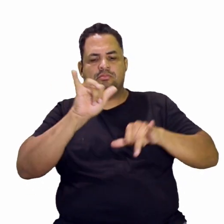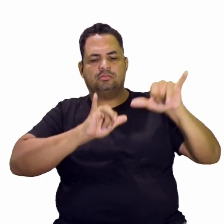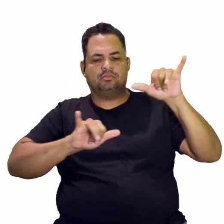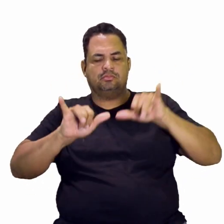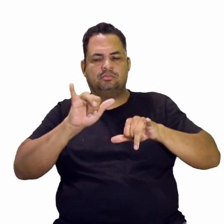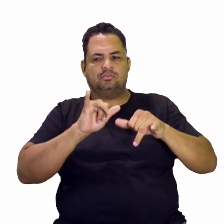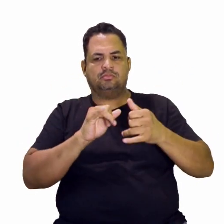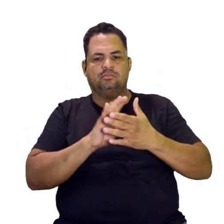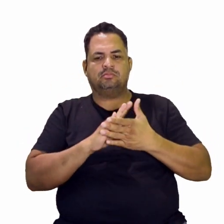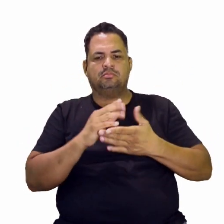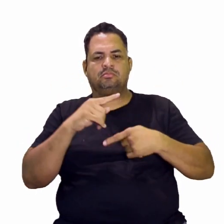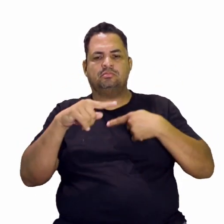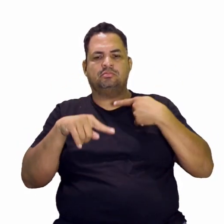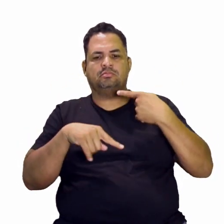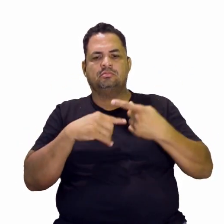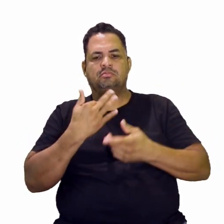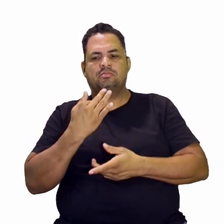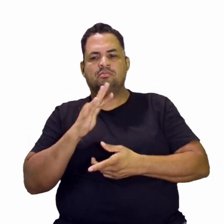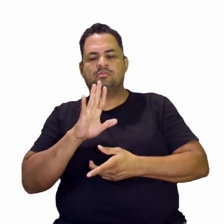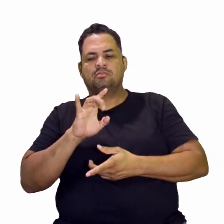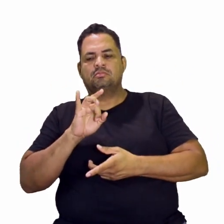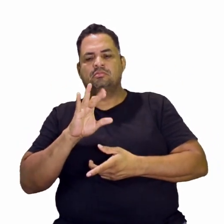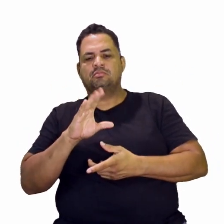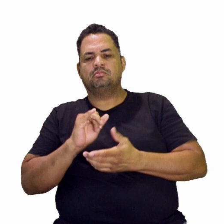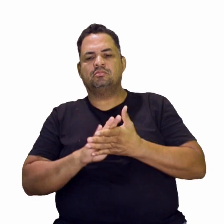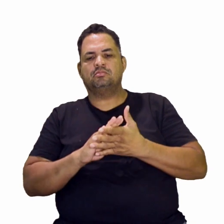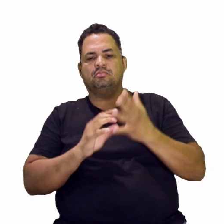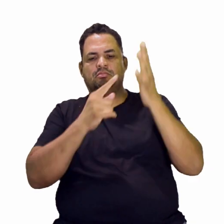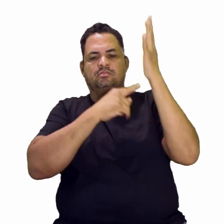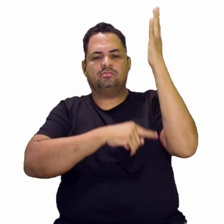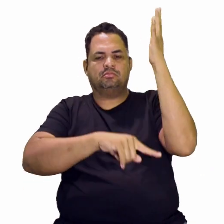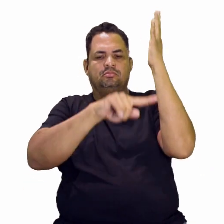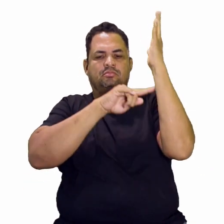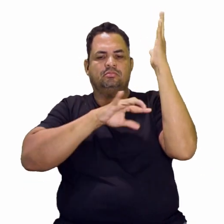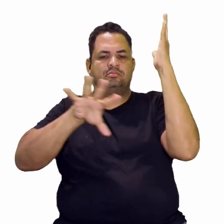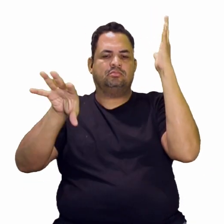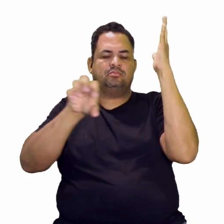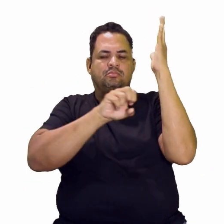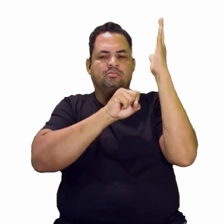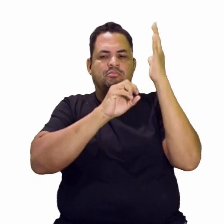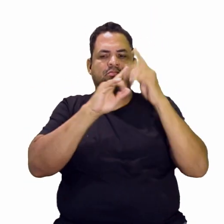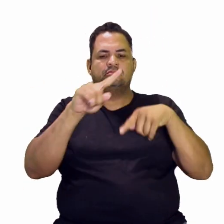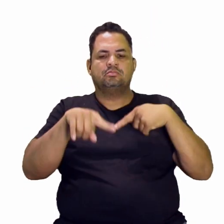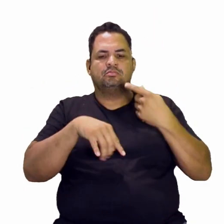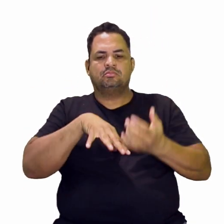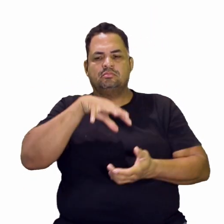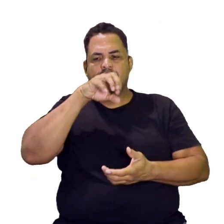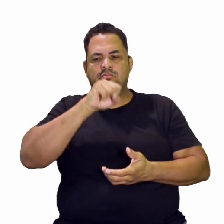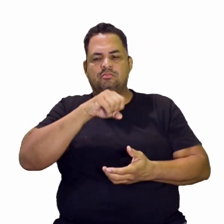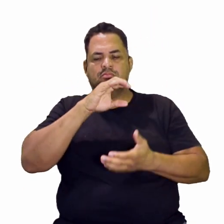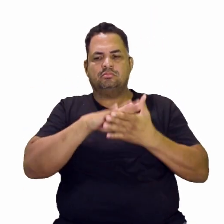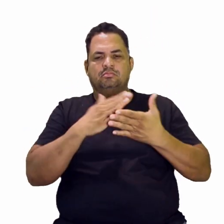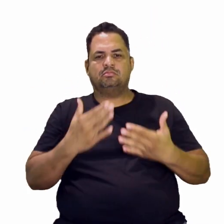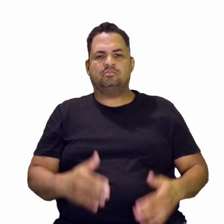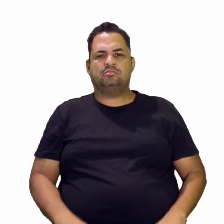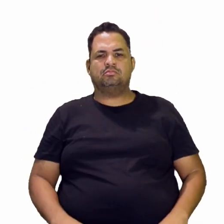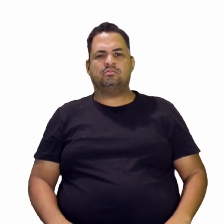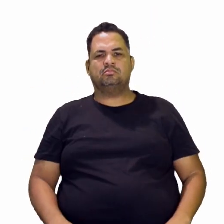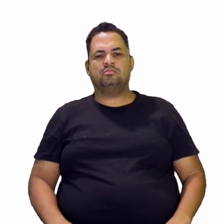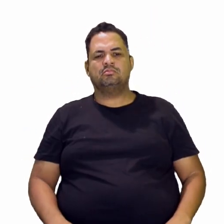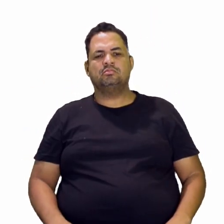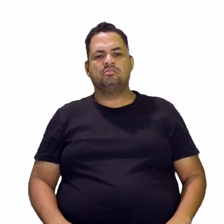quimiosintético. Em seguida veio a fermentação, depois a fotossíntese e a respiração. Essa é a via da hipótese